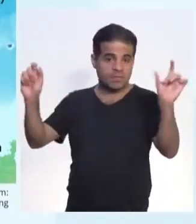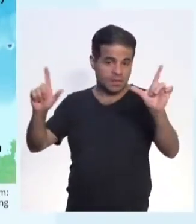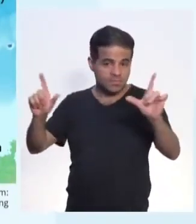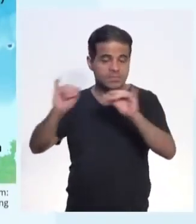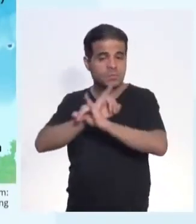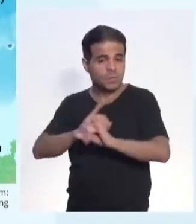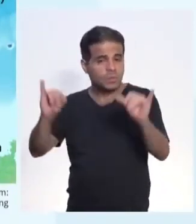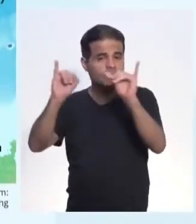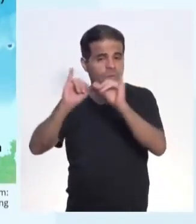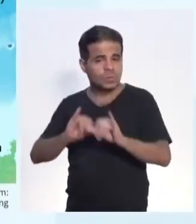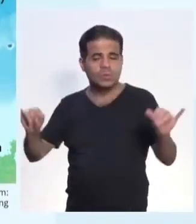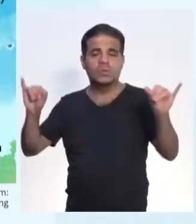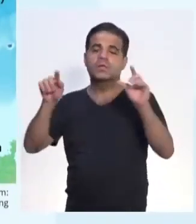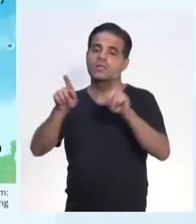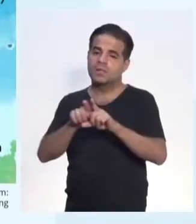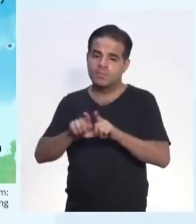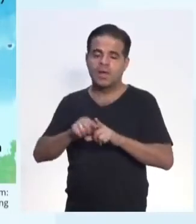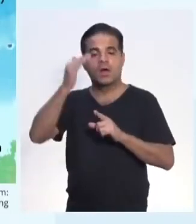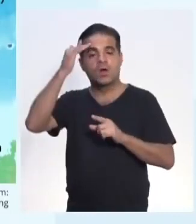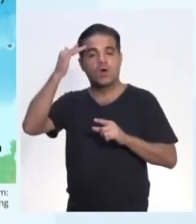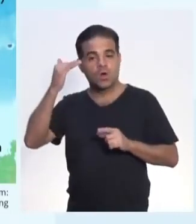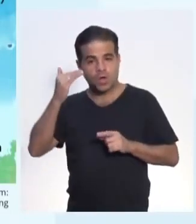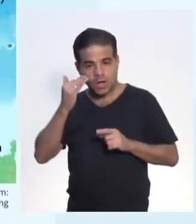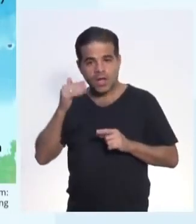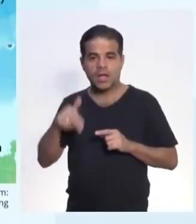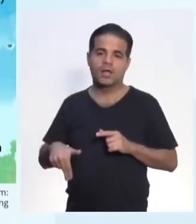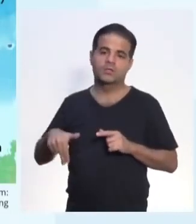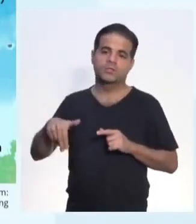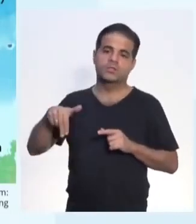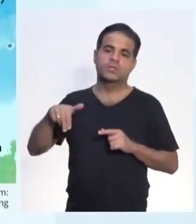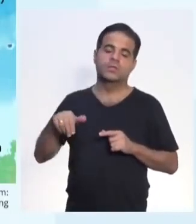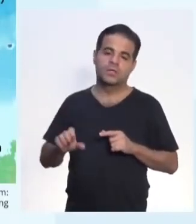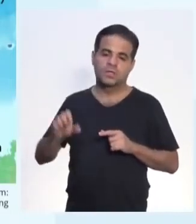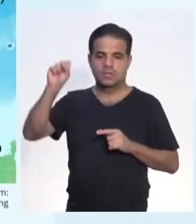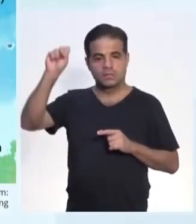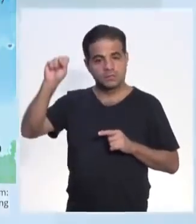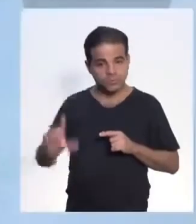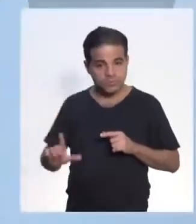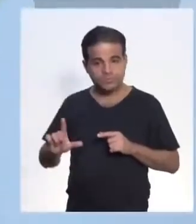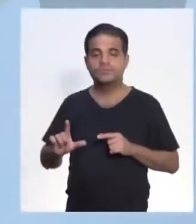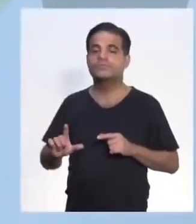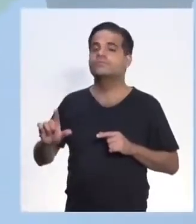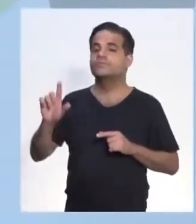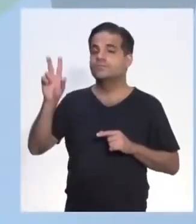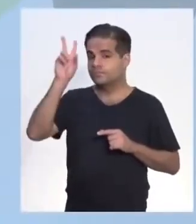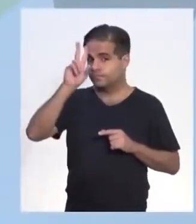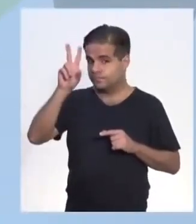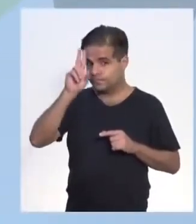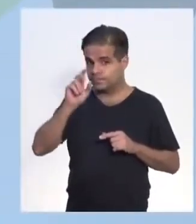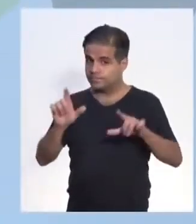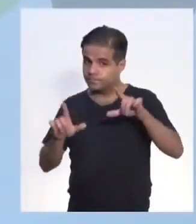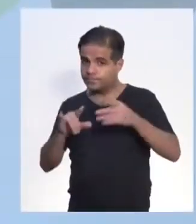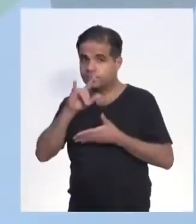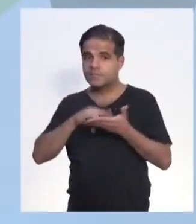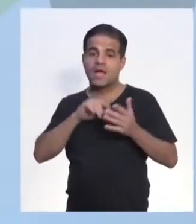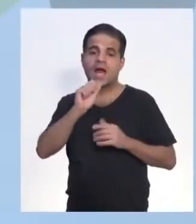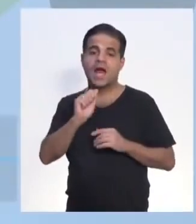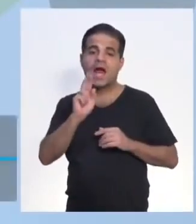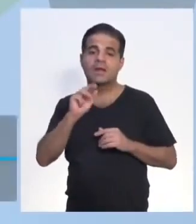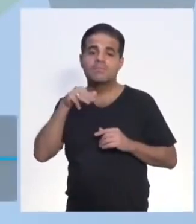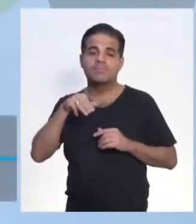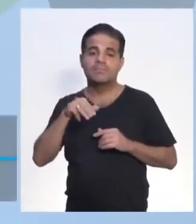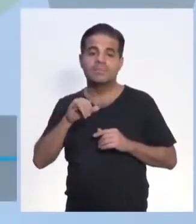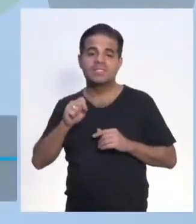hoje, e também a Coreia do Sul, ok? Lembre-se que um armistício significa que